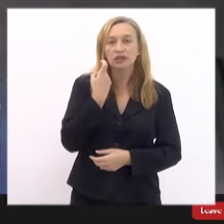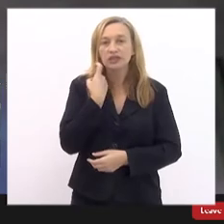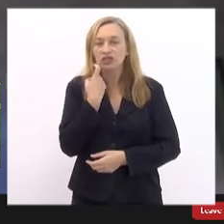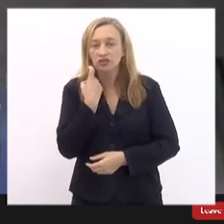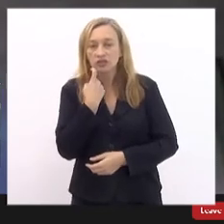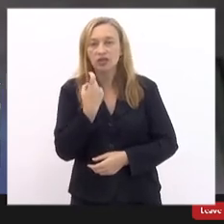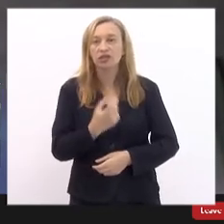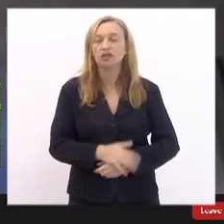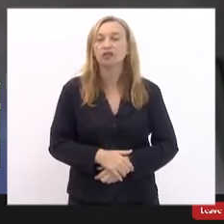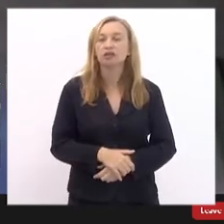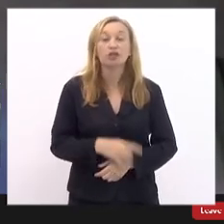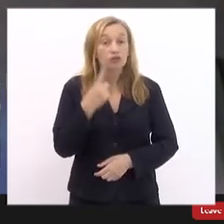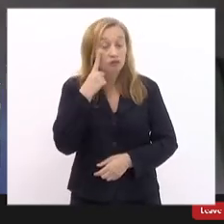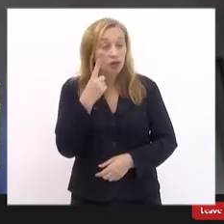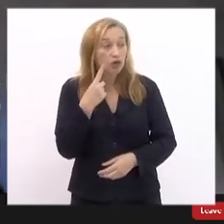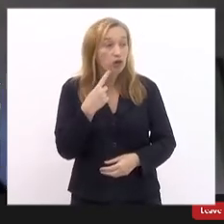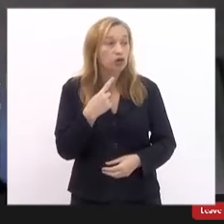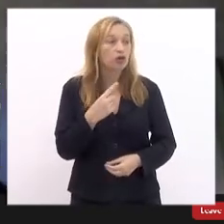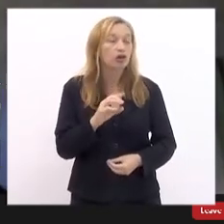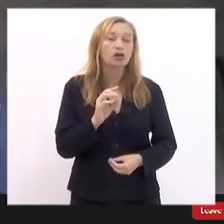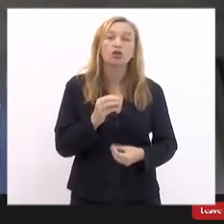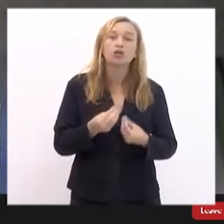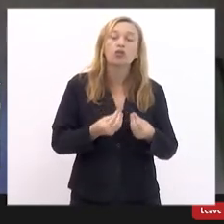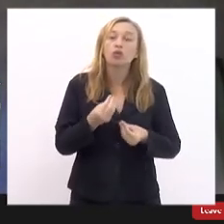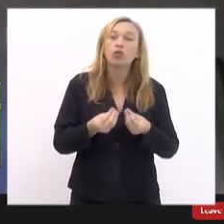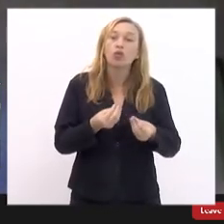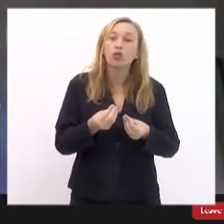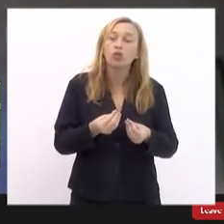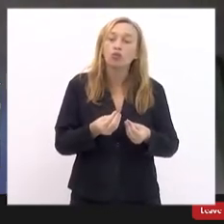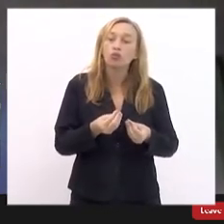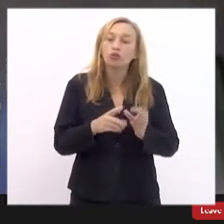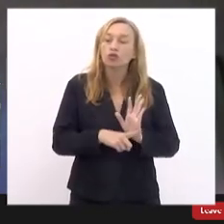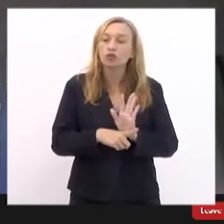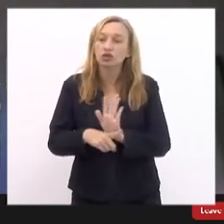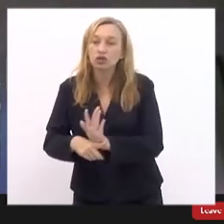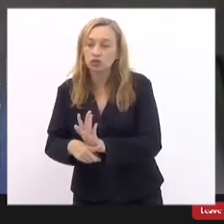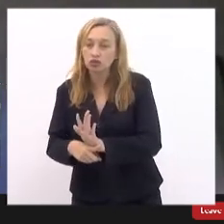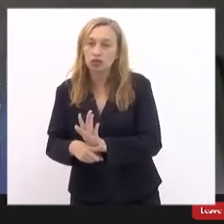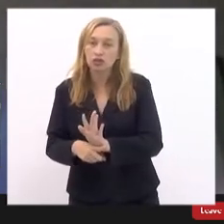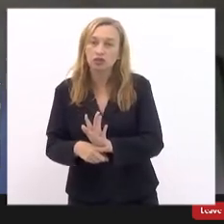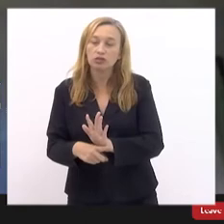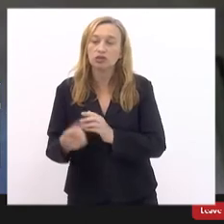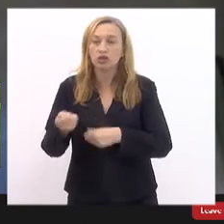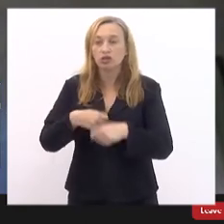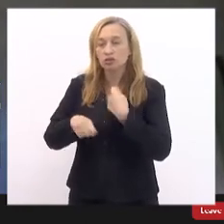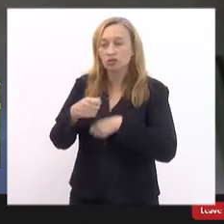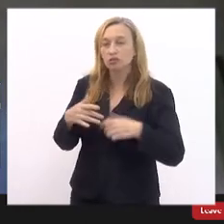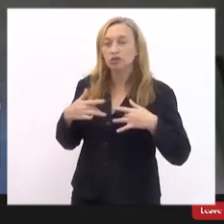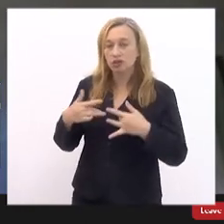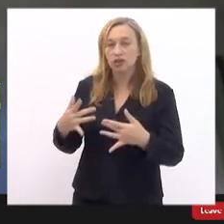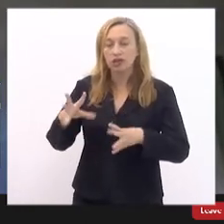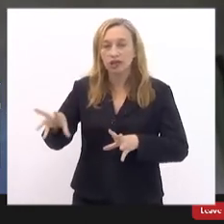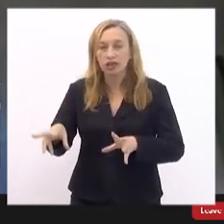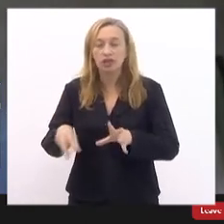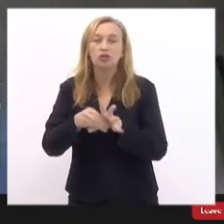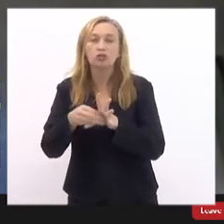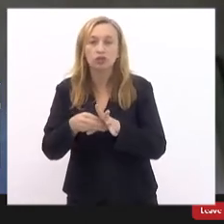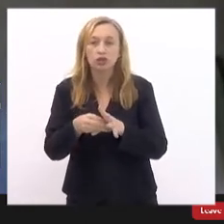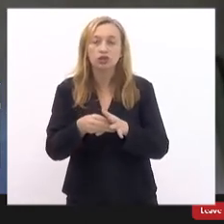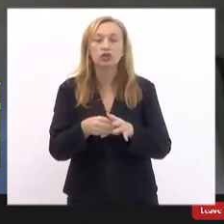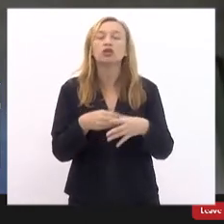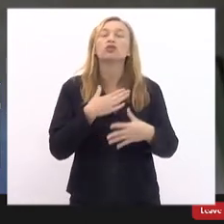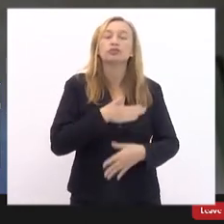né, para ver de que fato essas linhas de atendimento à economia solidária possam estar sendo implementadas. Eu